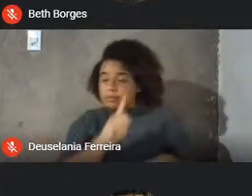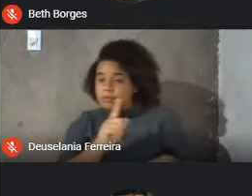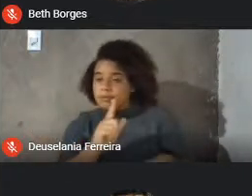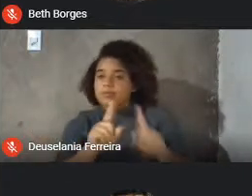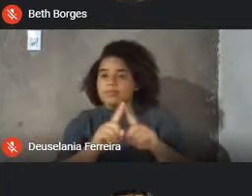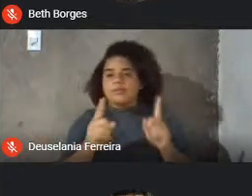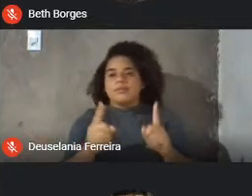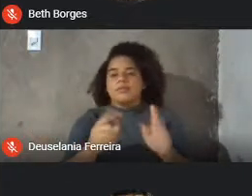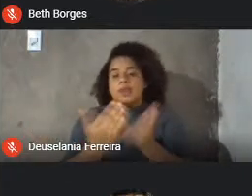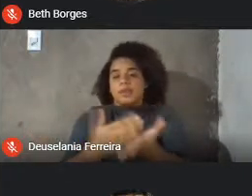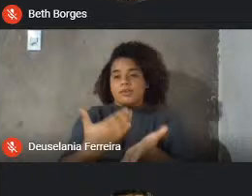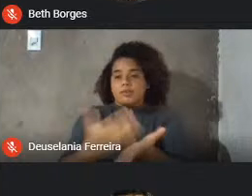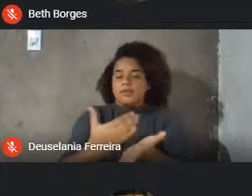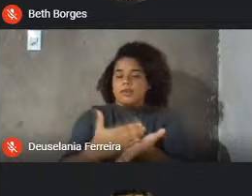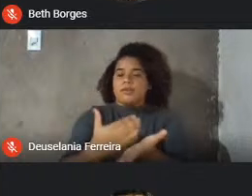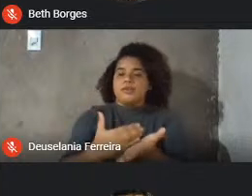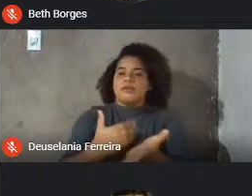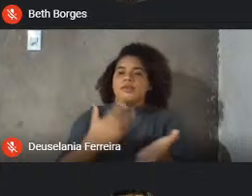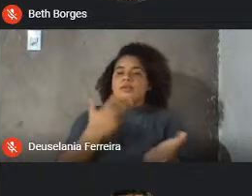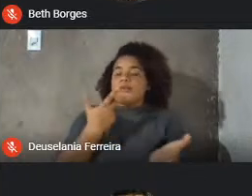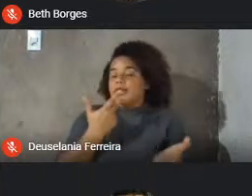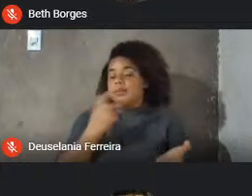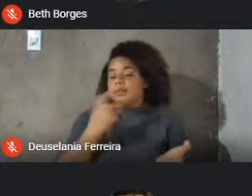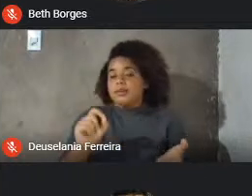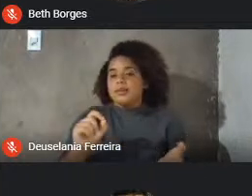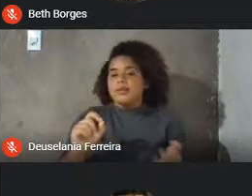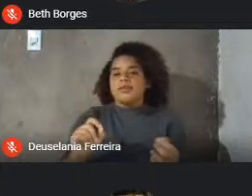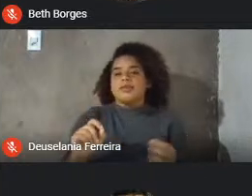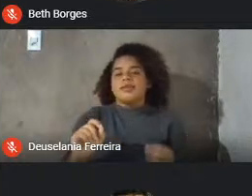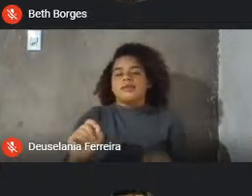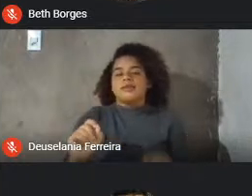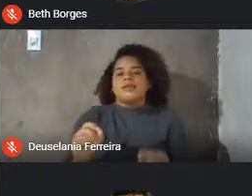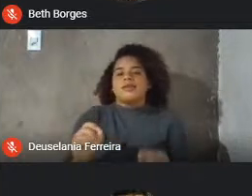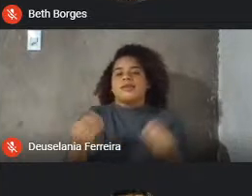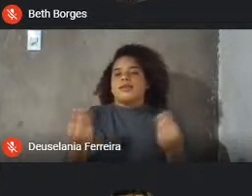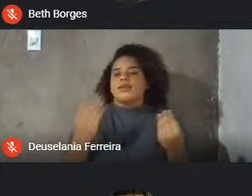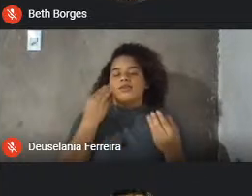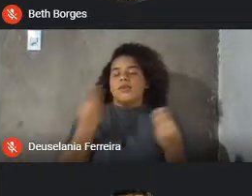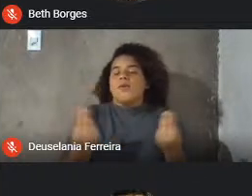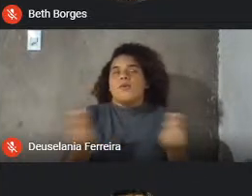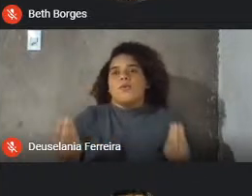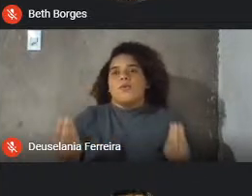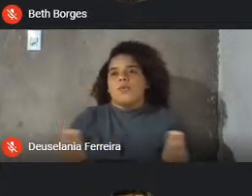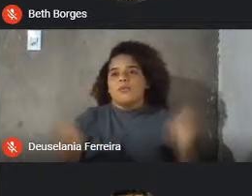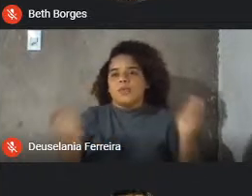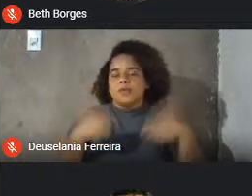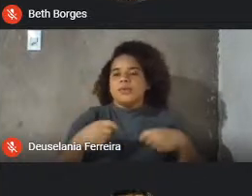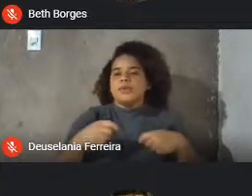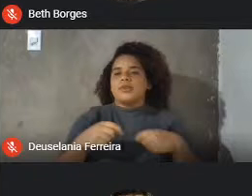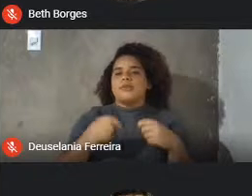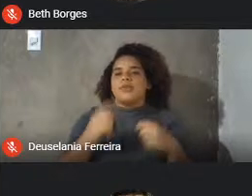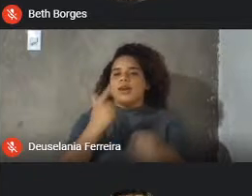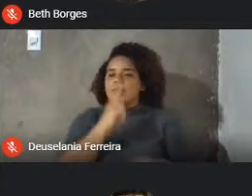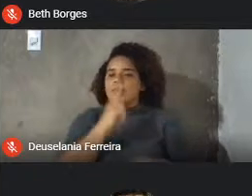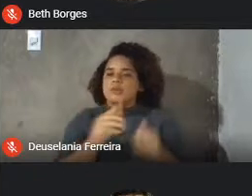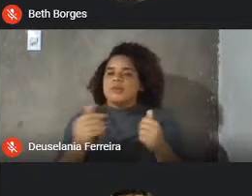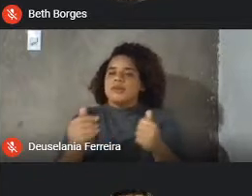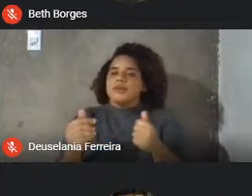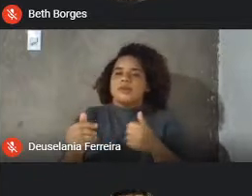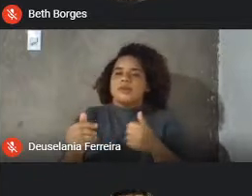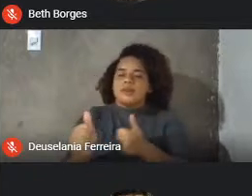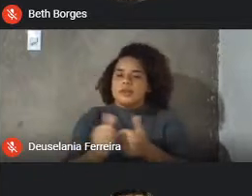não temos como conduzir essa realidade, tem que ter muita mão, tá? E dentro